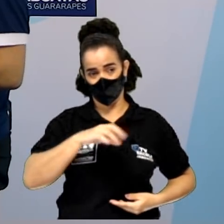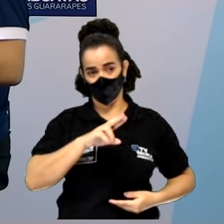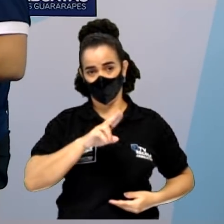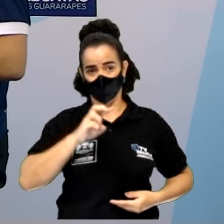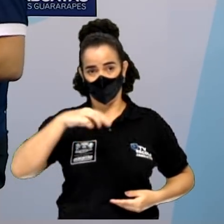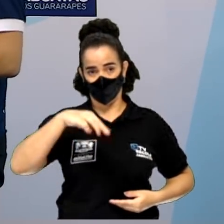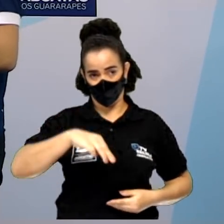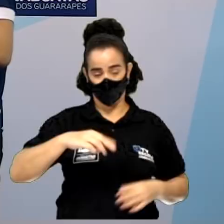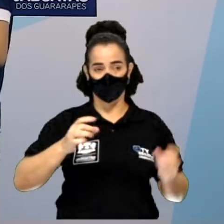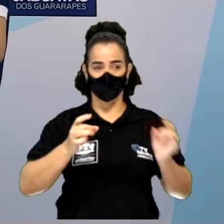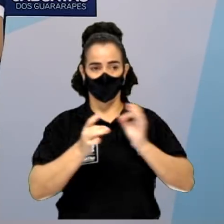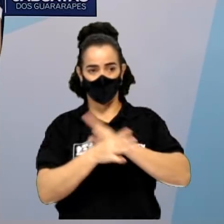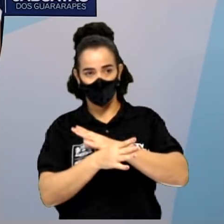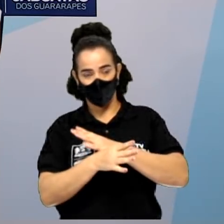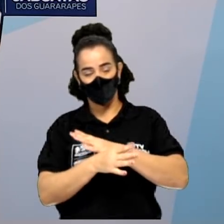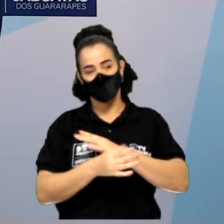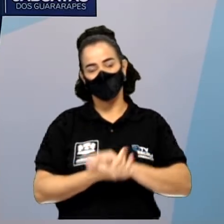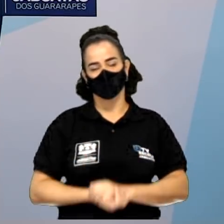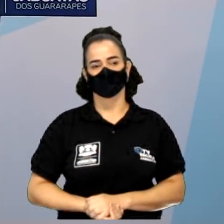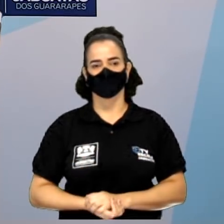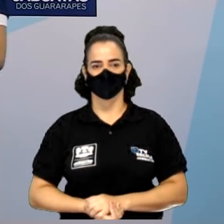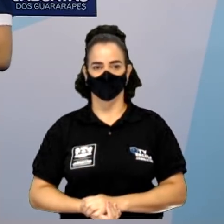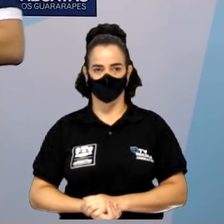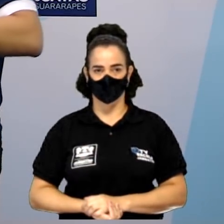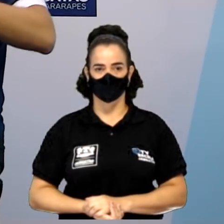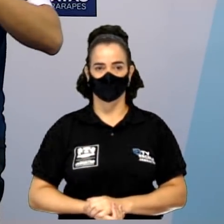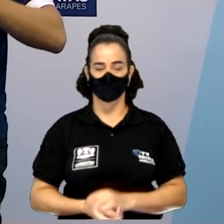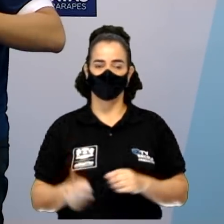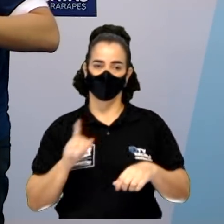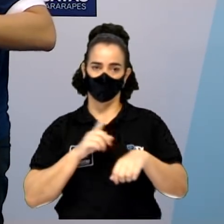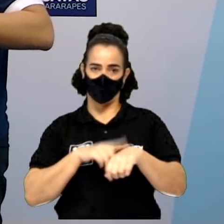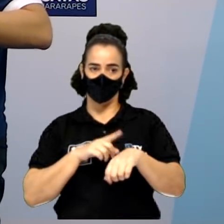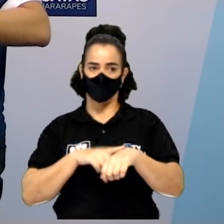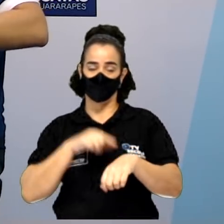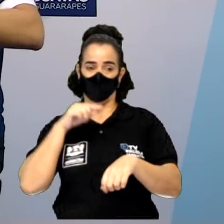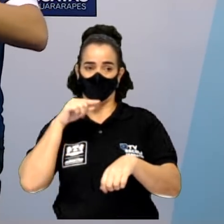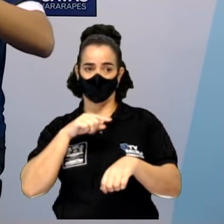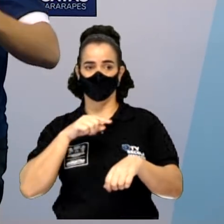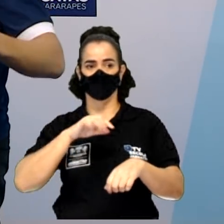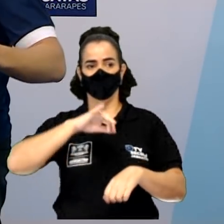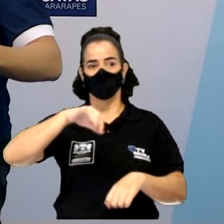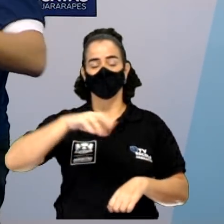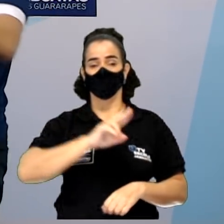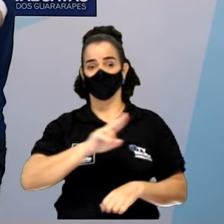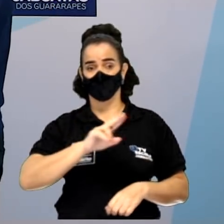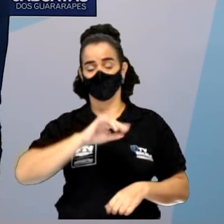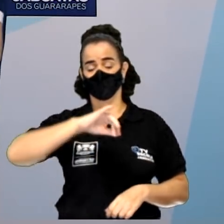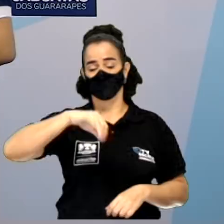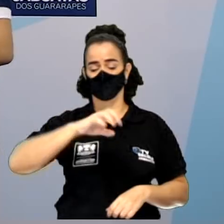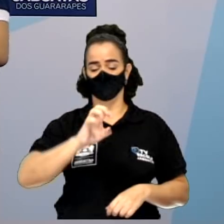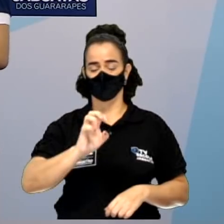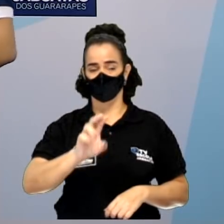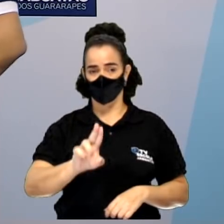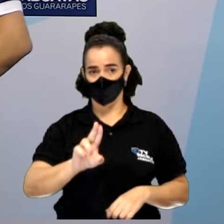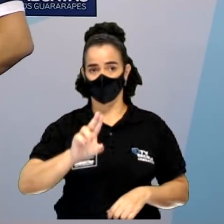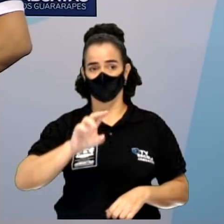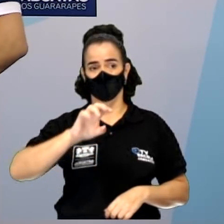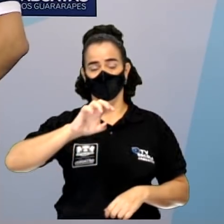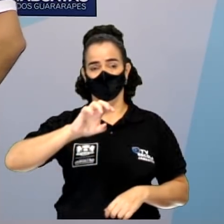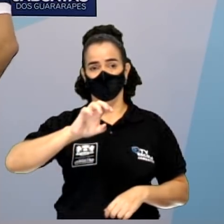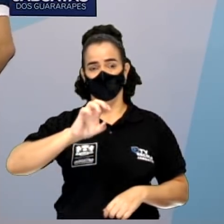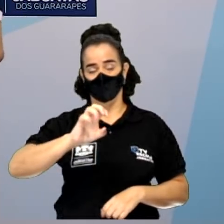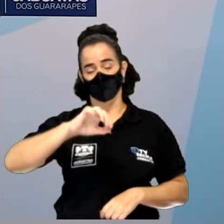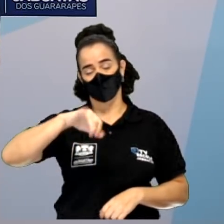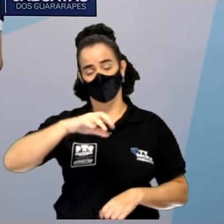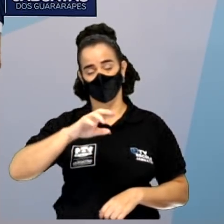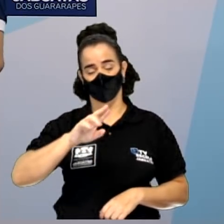e quando é que o jejum termina. O período do jejum aí é o nosso sujeito. Ele vai começar ou ele vai terminar. Dessa